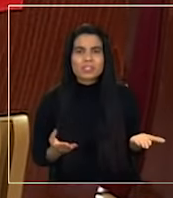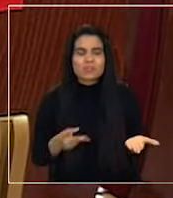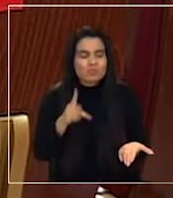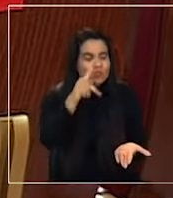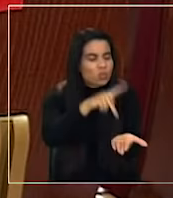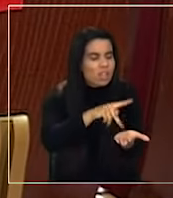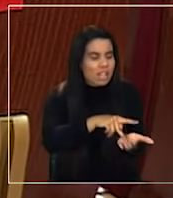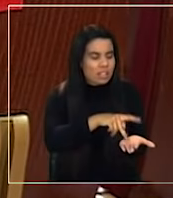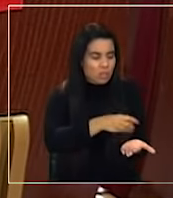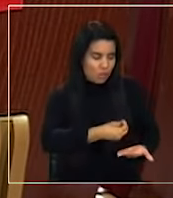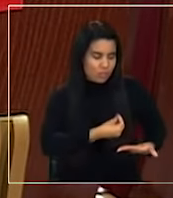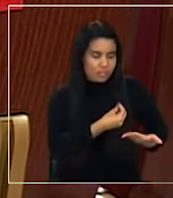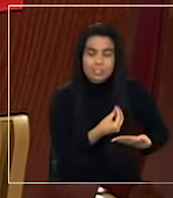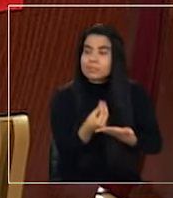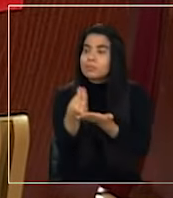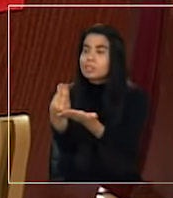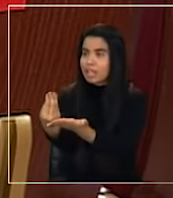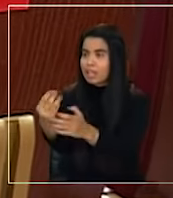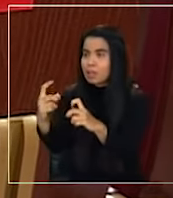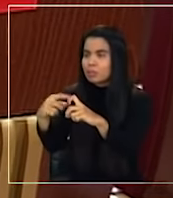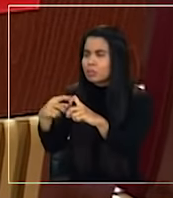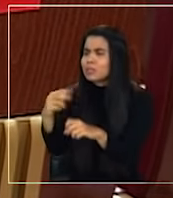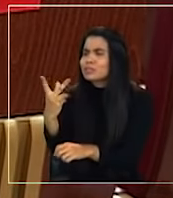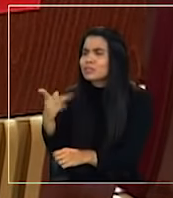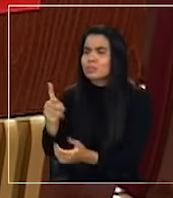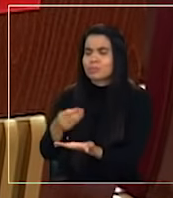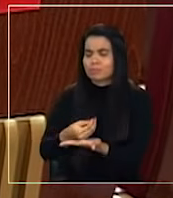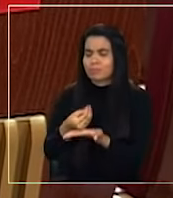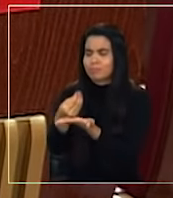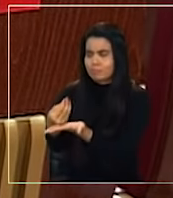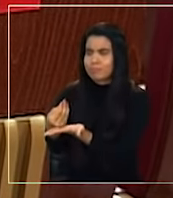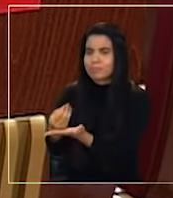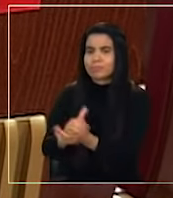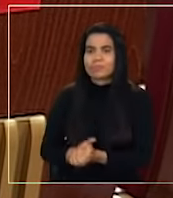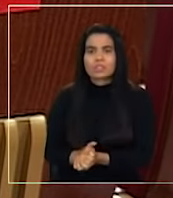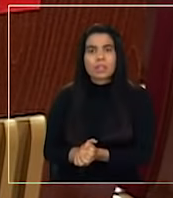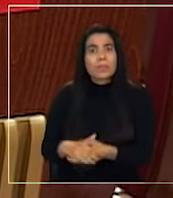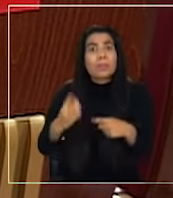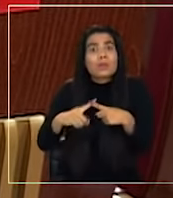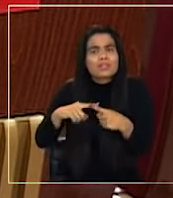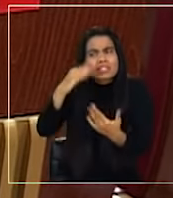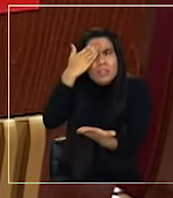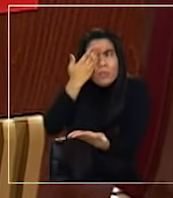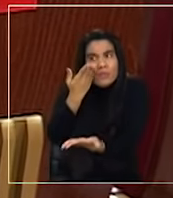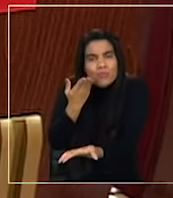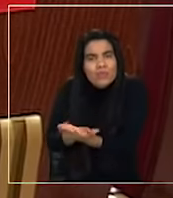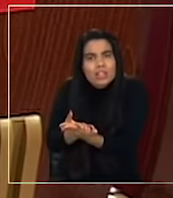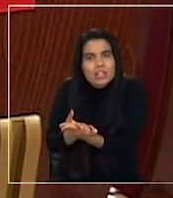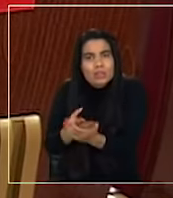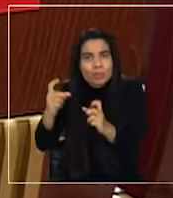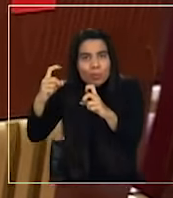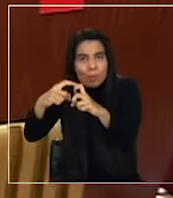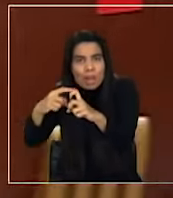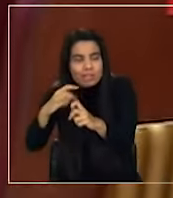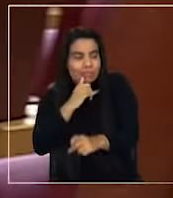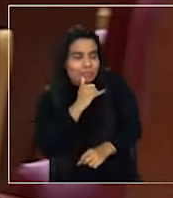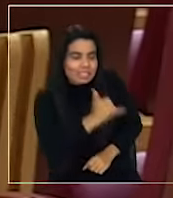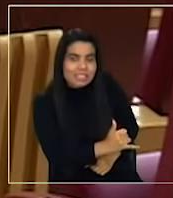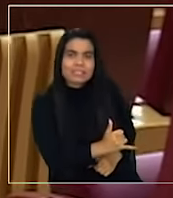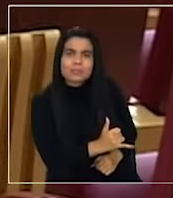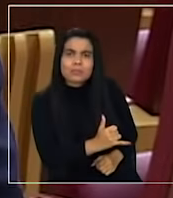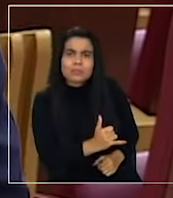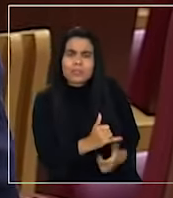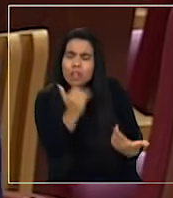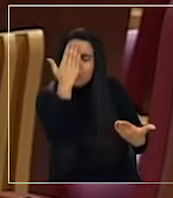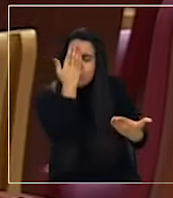vida nas mãos do médico. Você confia na palavra dele, você confia na